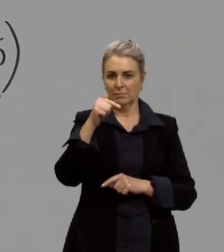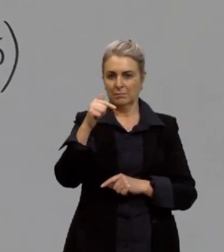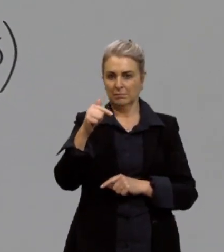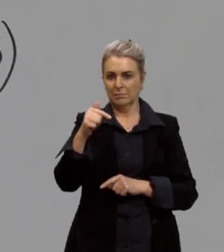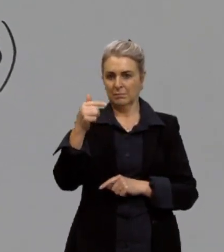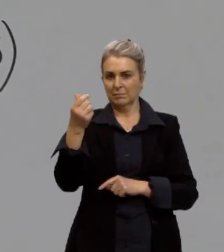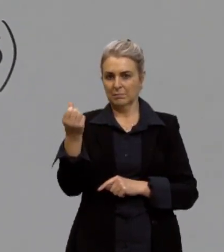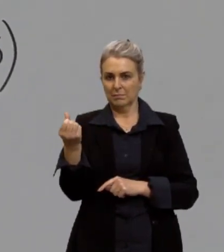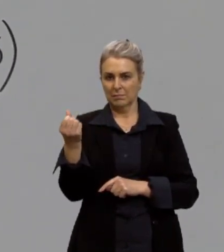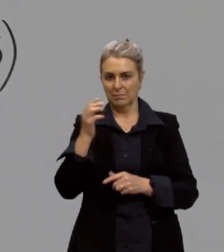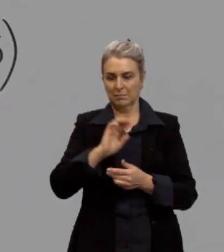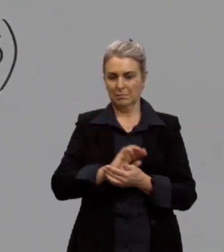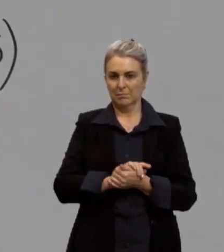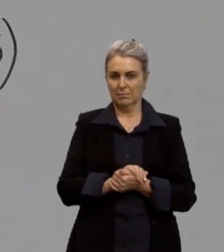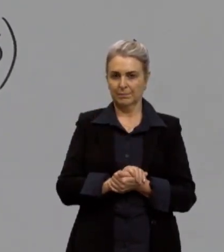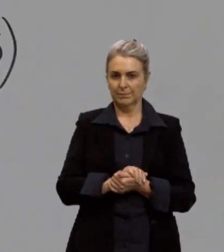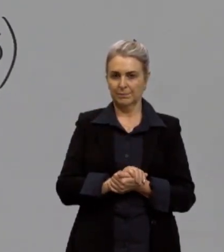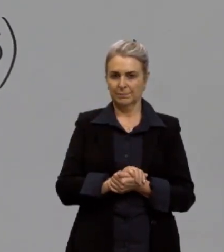5.776.